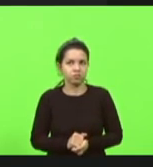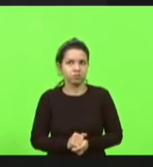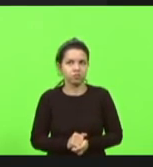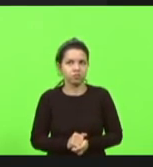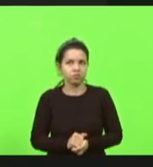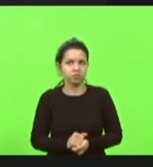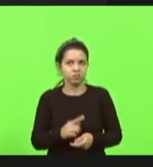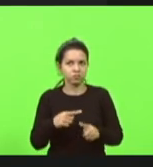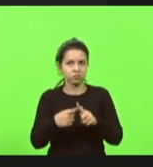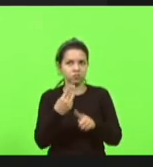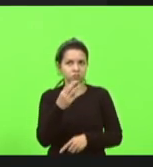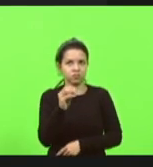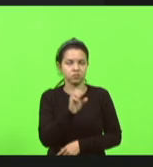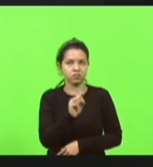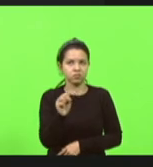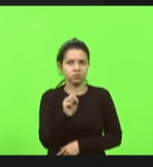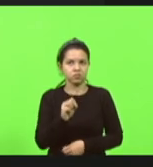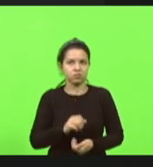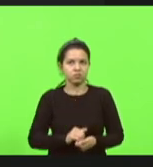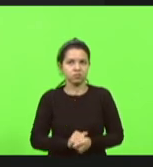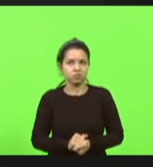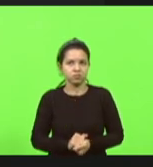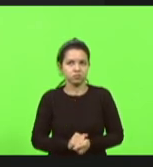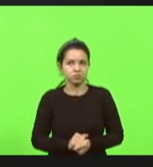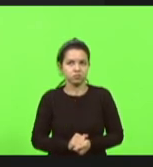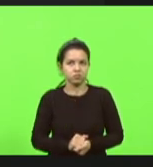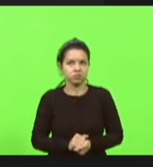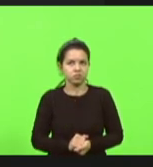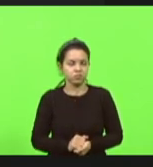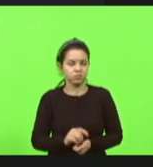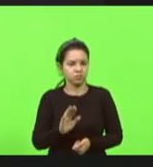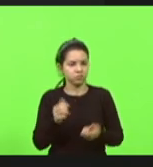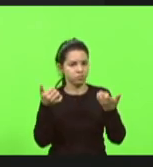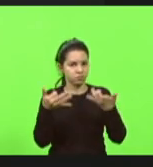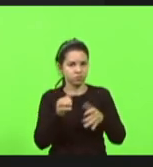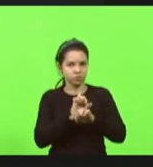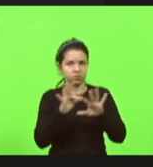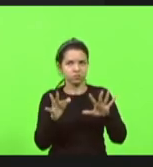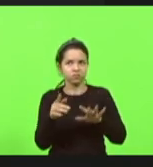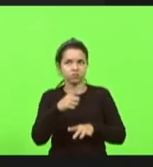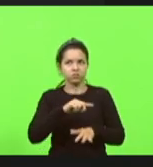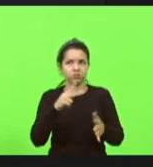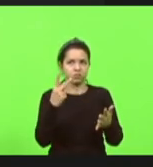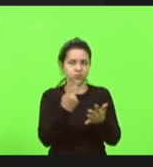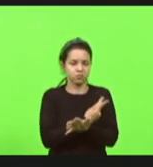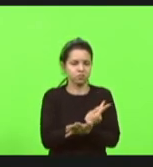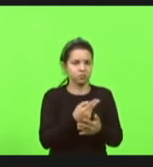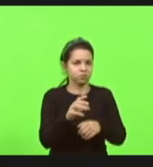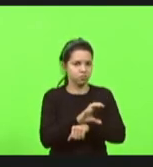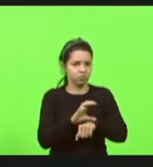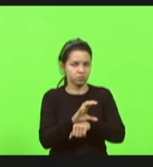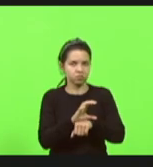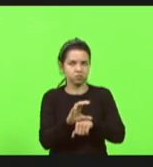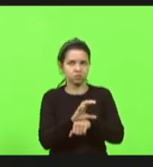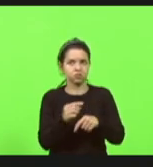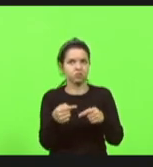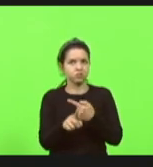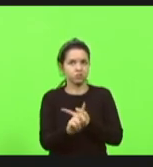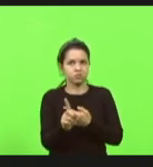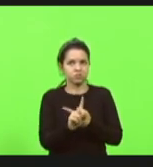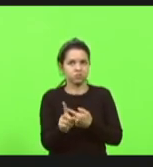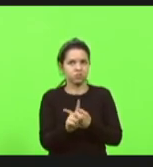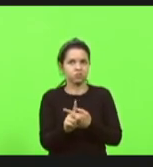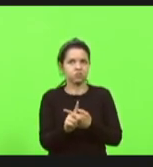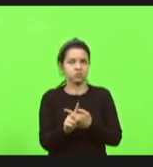Mais 30 segundos, deputado. Então, era só para aclarar que a gente não tem erro de constitucionalidade por conta do que